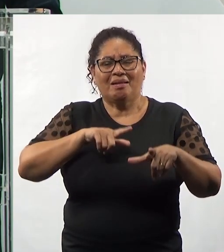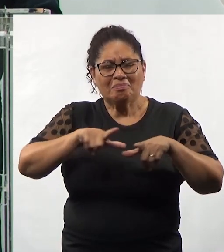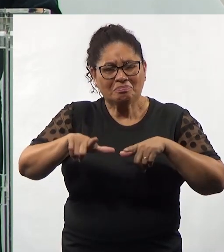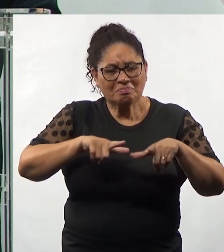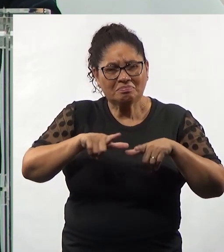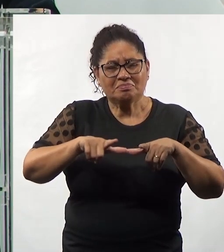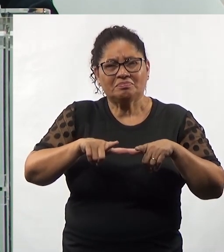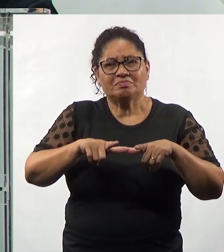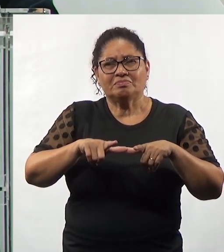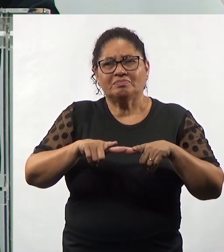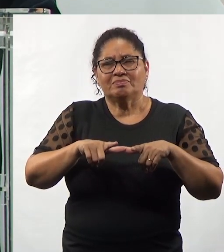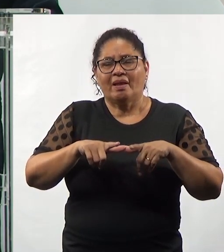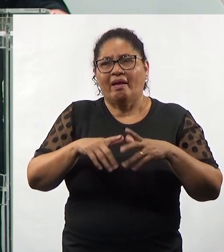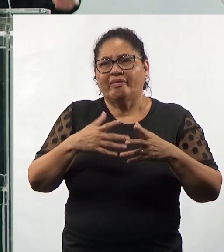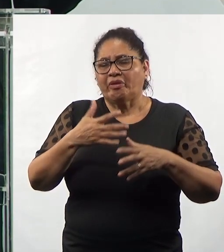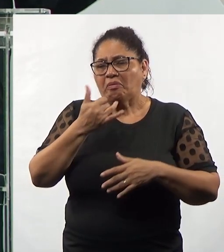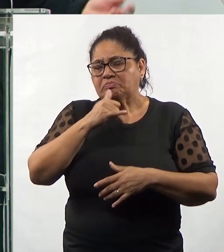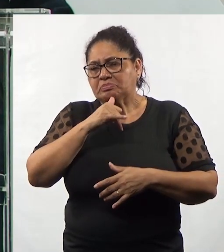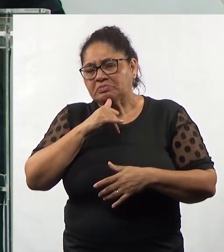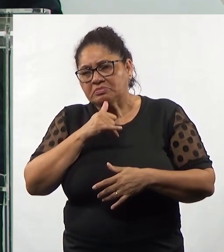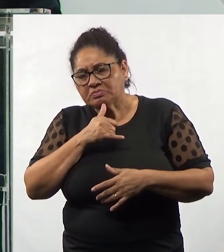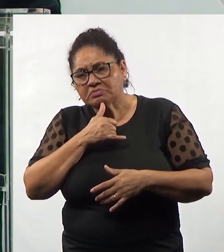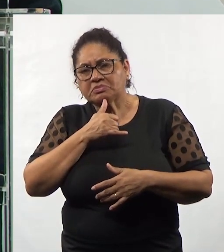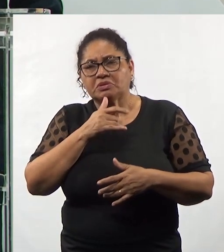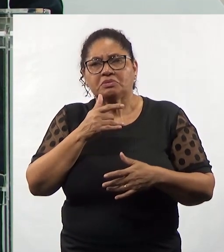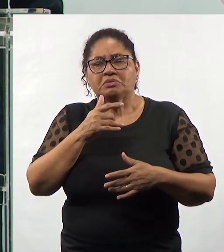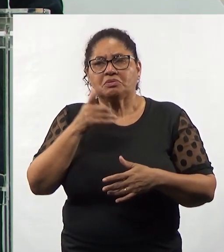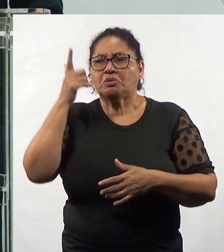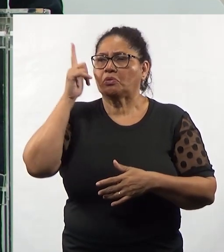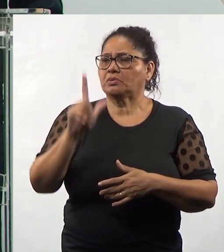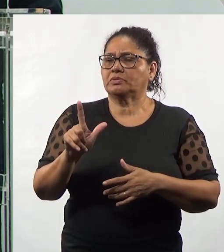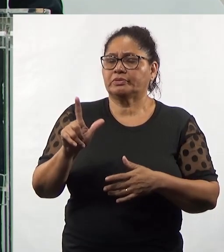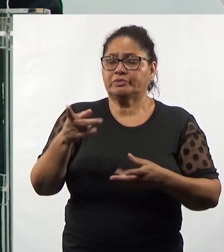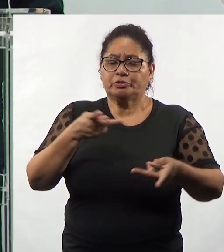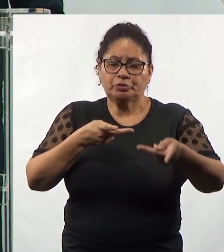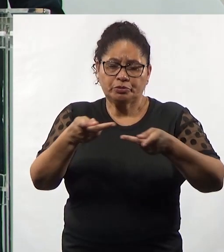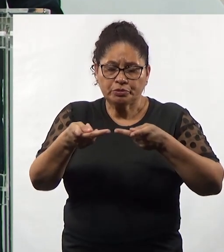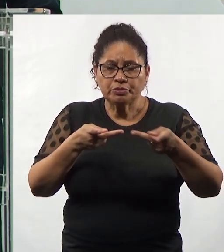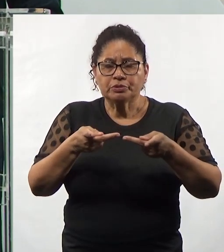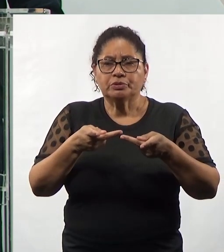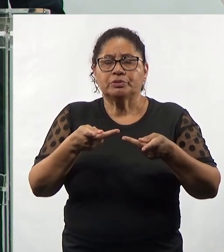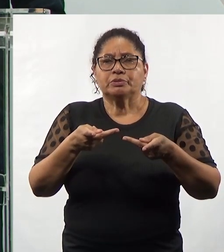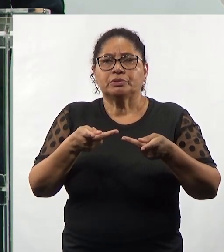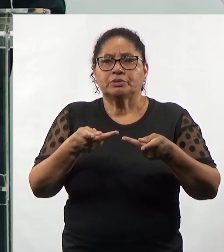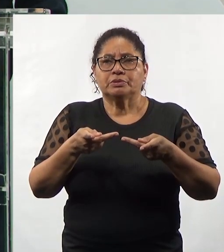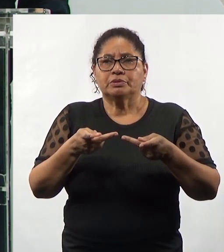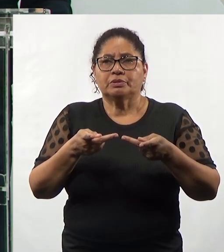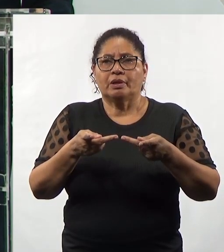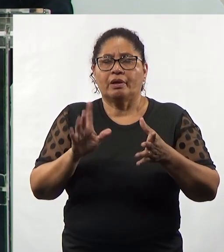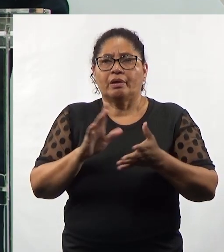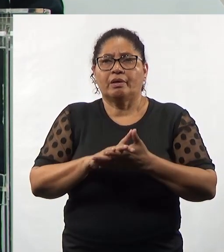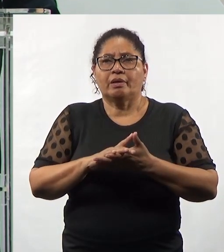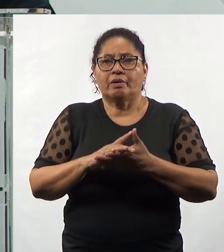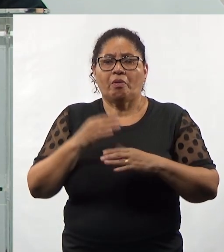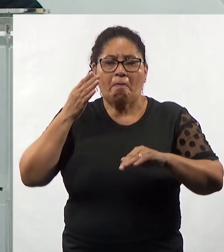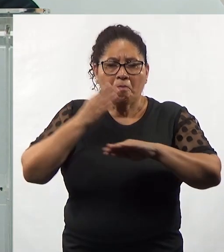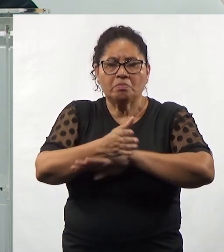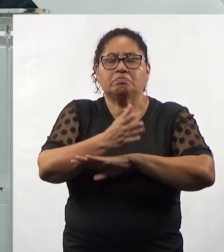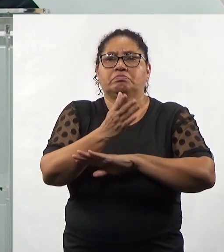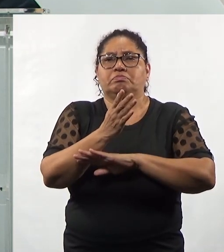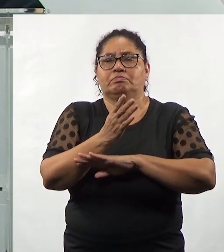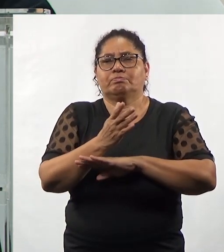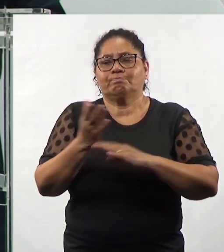gente acaba nos frustrando, né, e não tendo o nosso projeto classificado ou aprovado, né, naquele